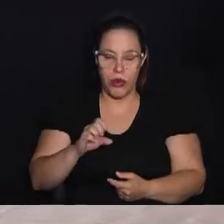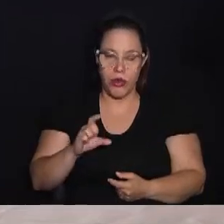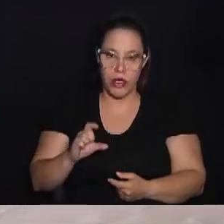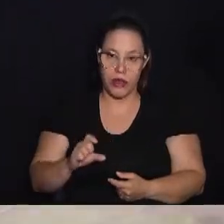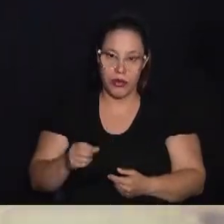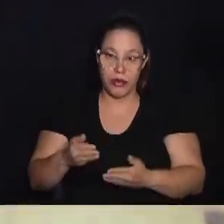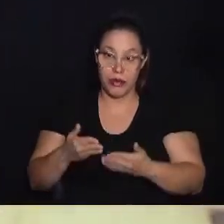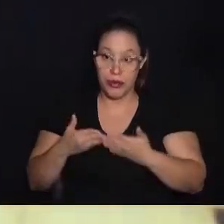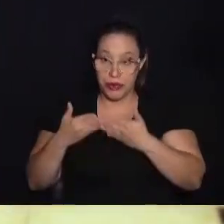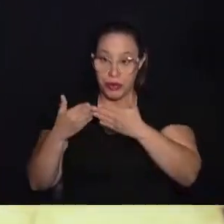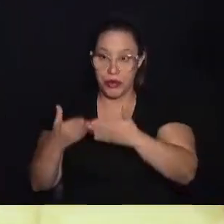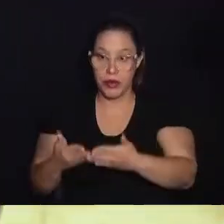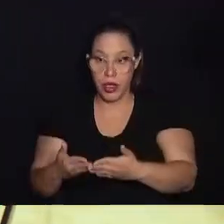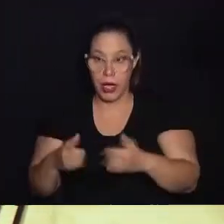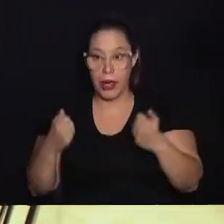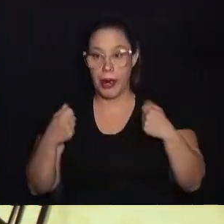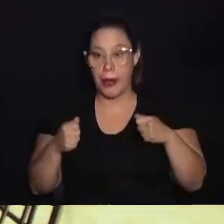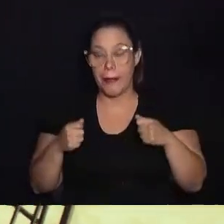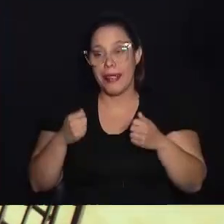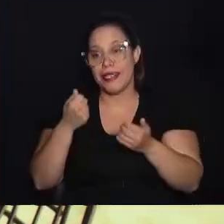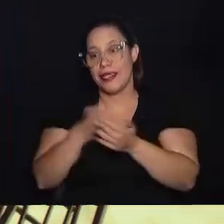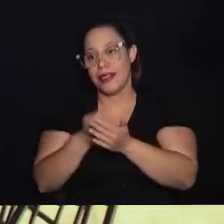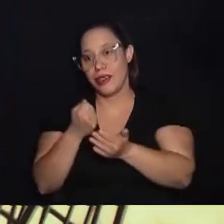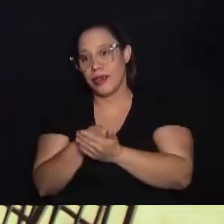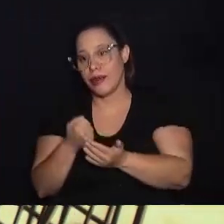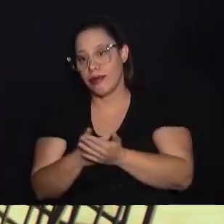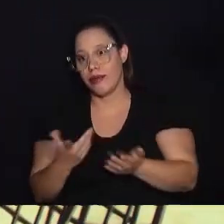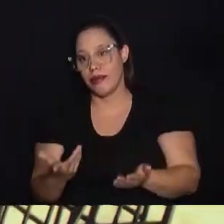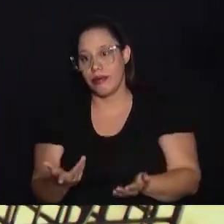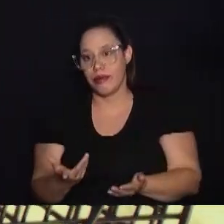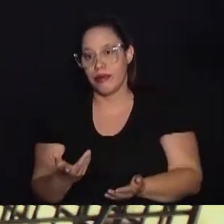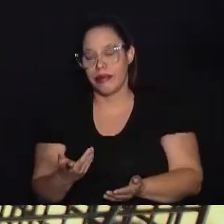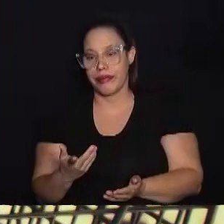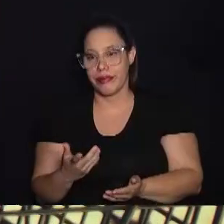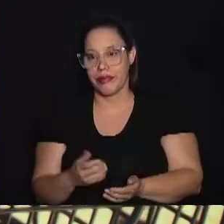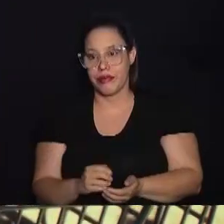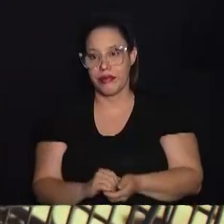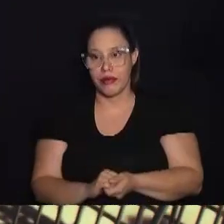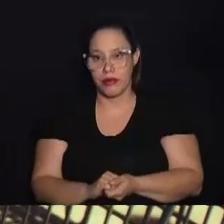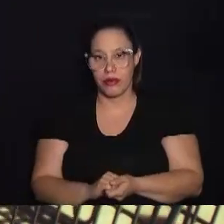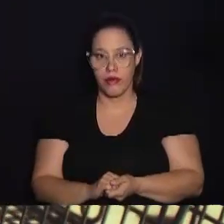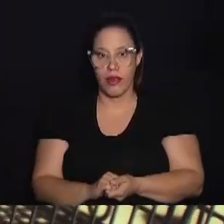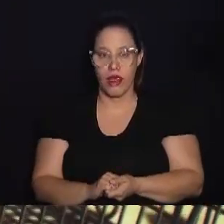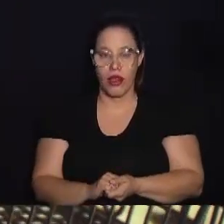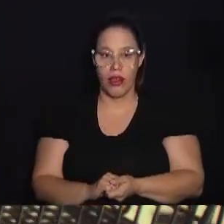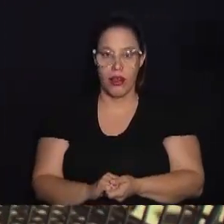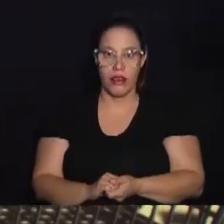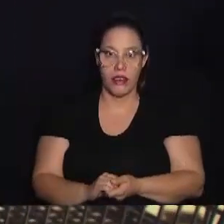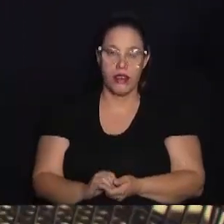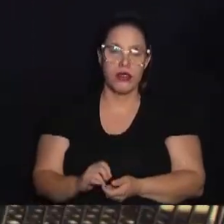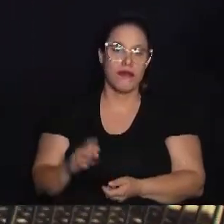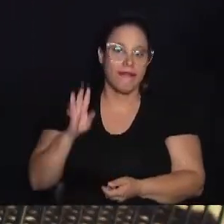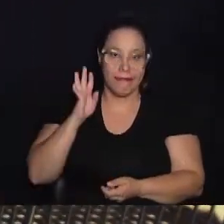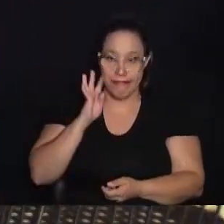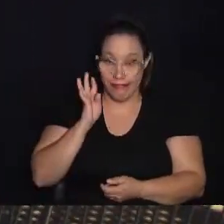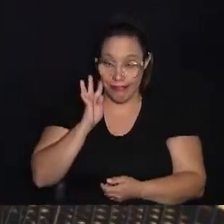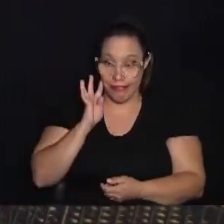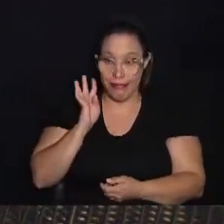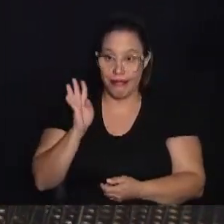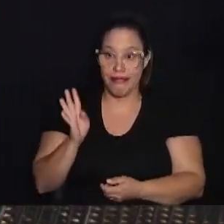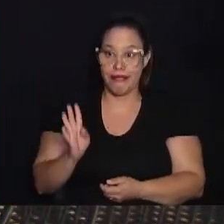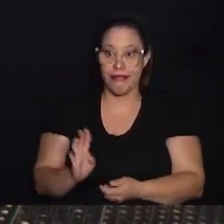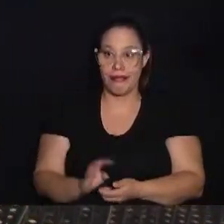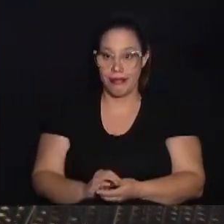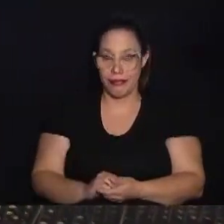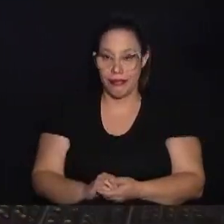população que também precisa comprar, né? Então, eventualmente, isso acaba sendo uma estratégia interessante no momento em que